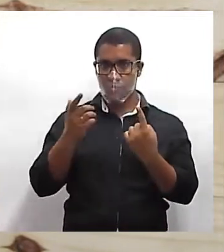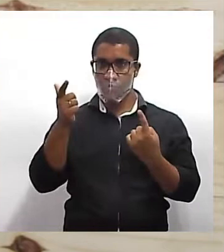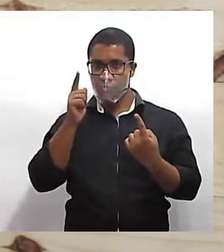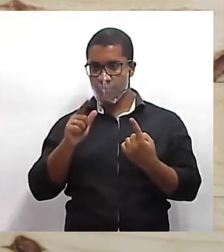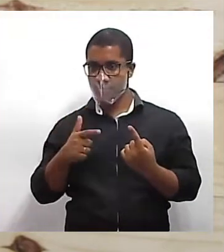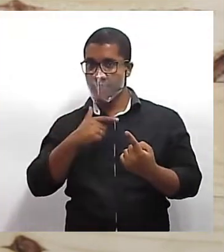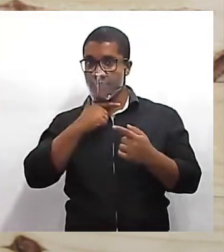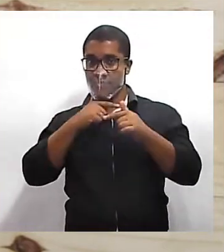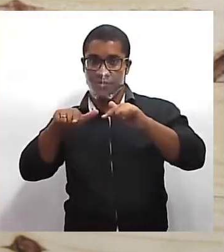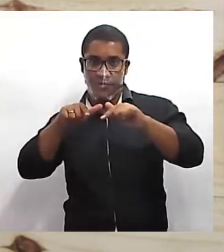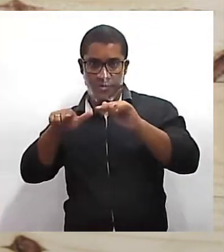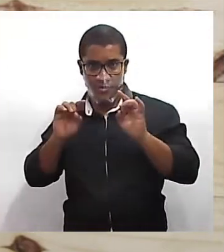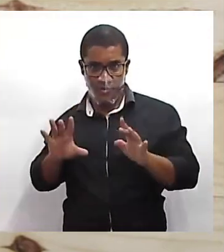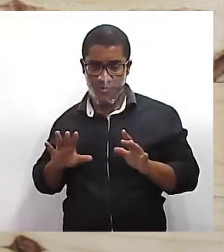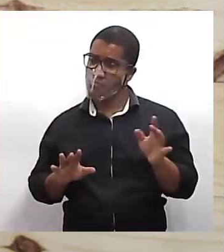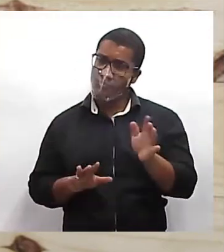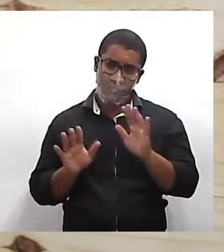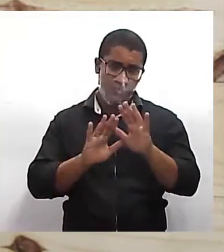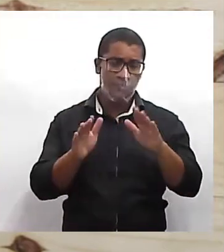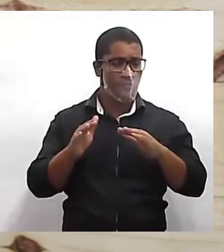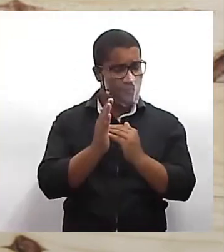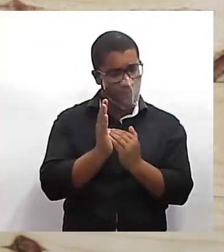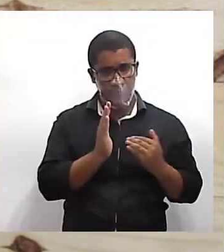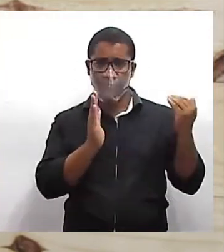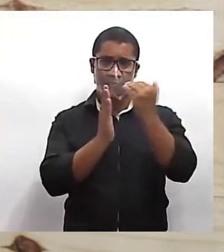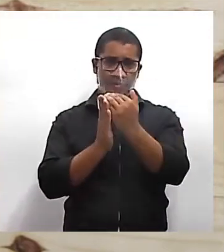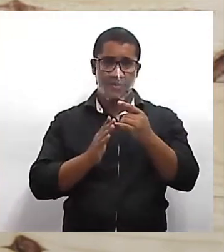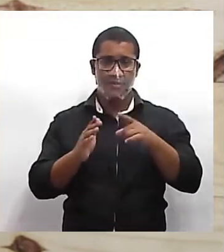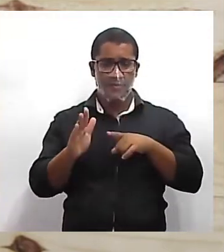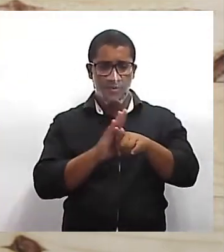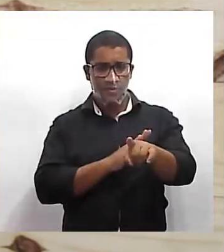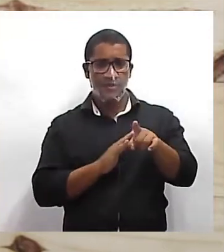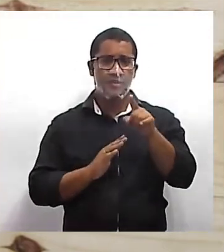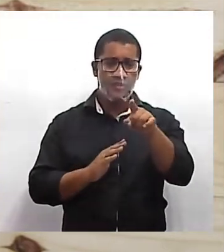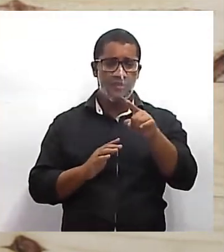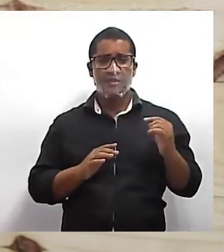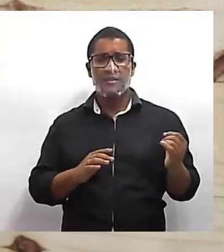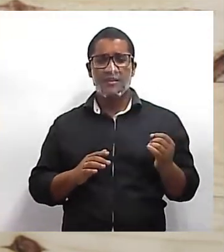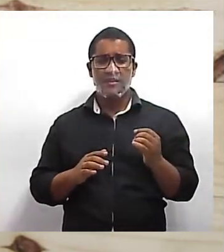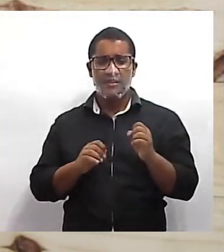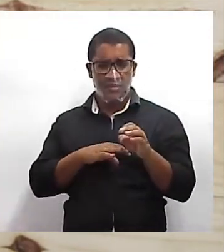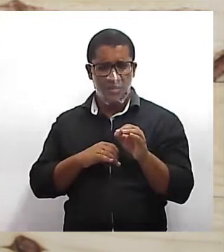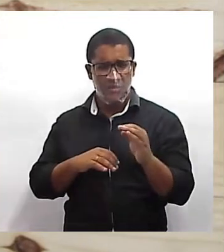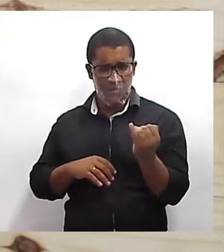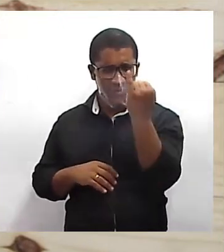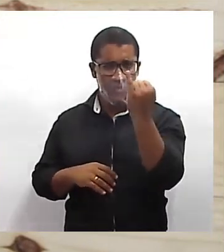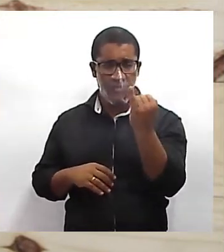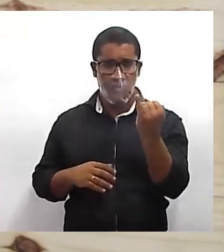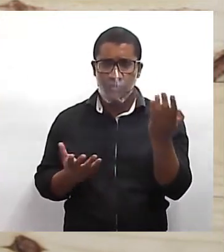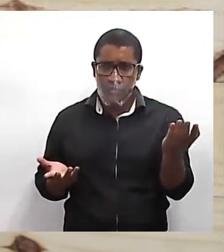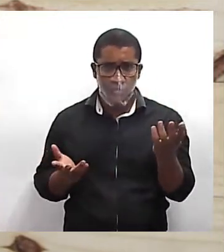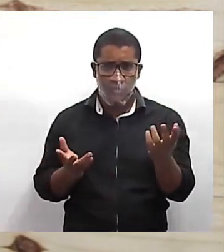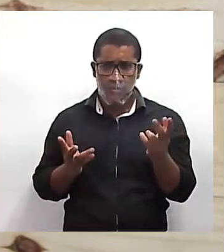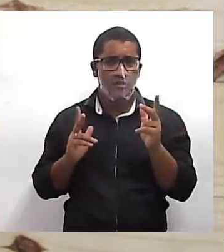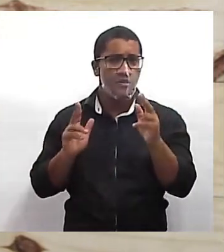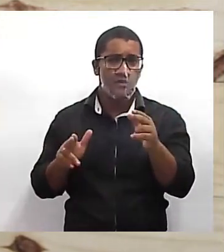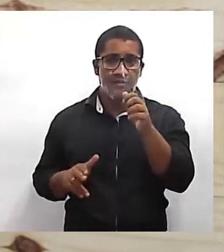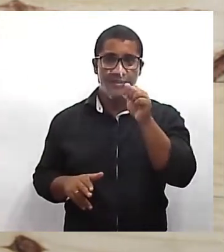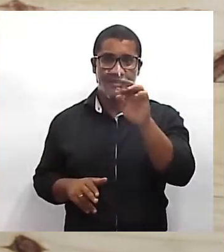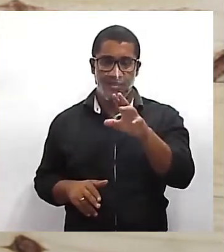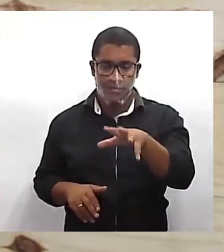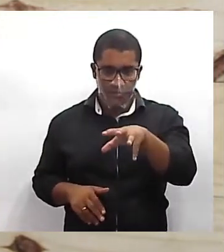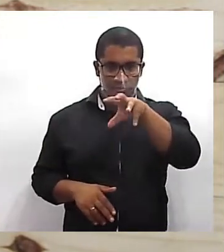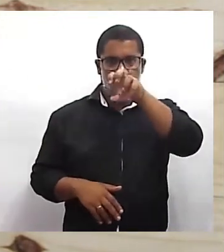emprego. Perguntar a importância da educação é como perguntar qual a importância do ar para qualquer um de nós. É pela